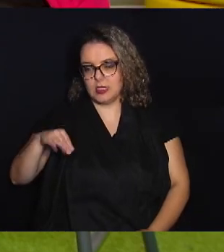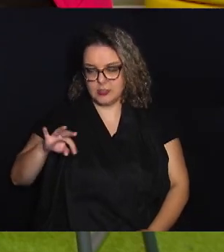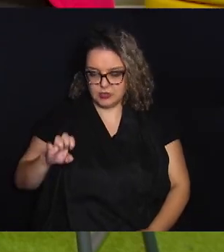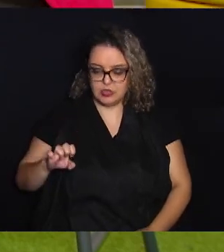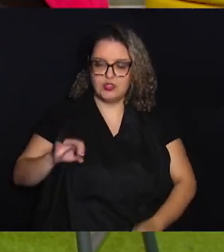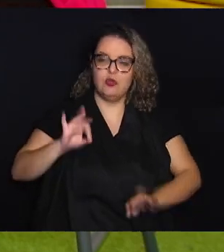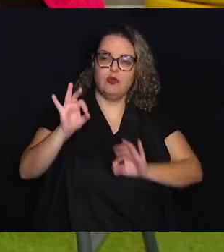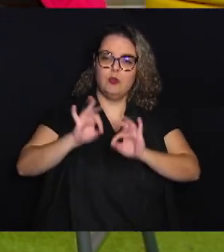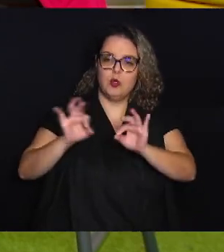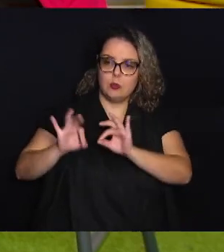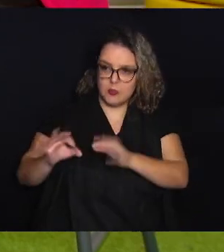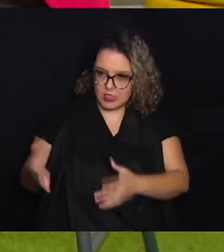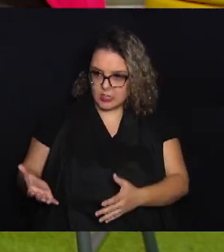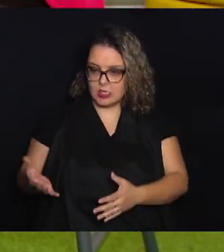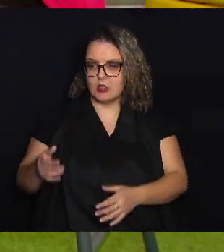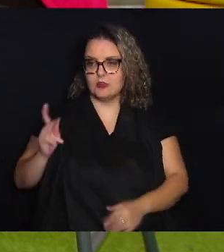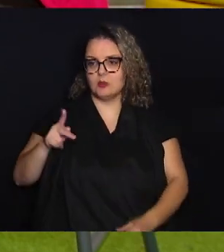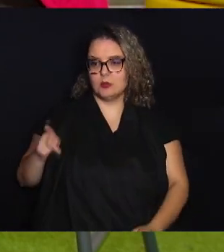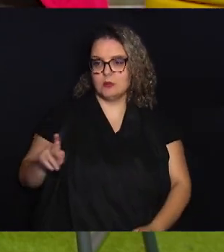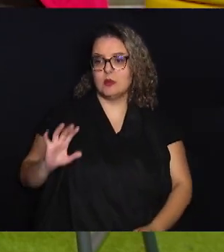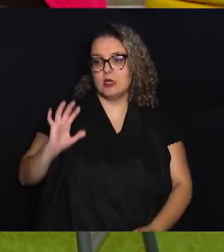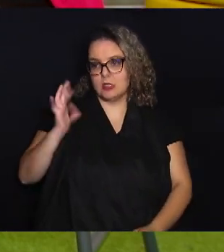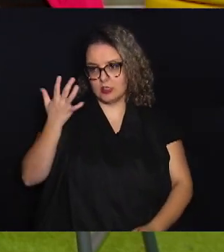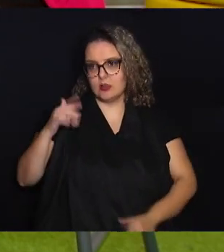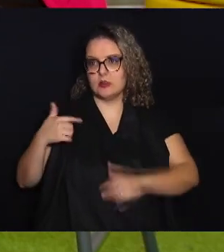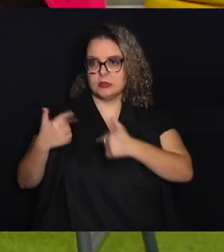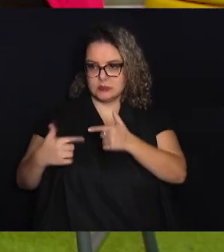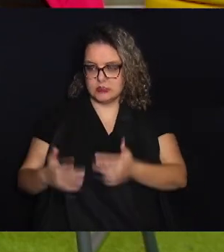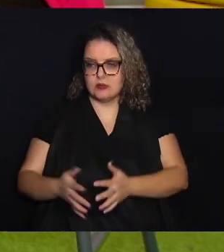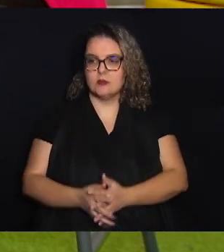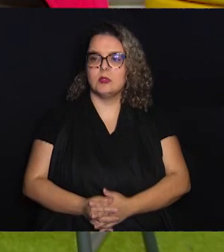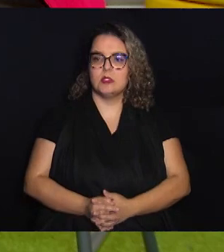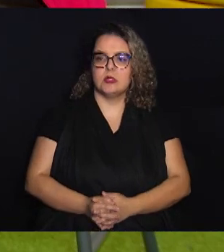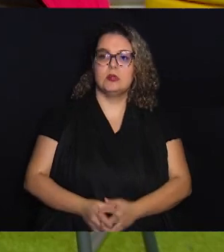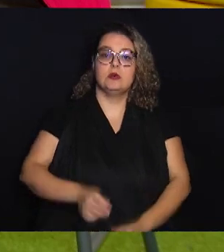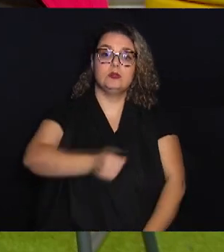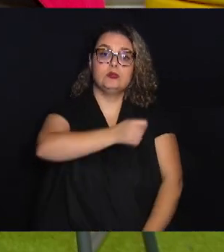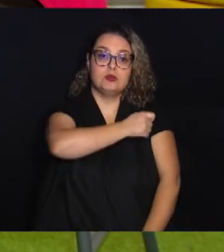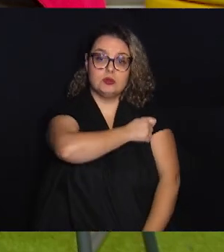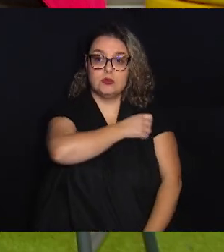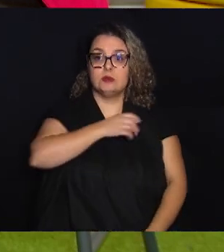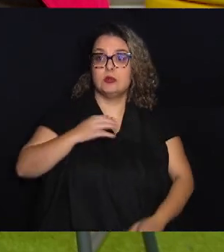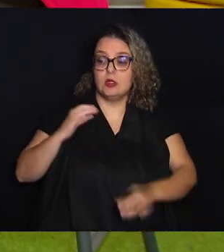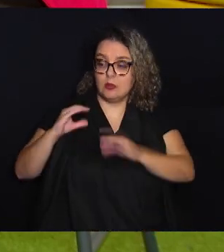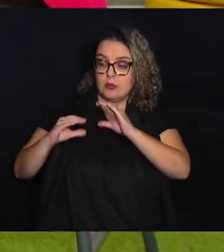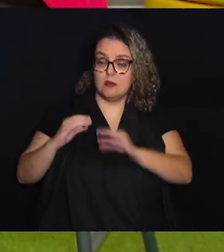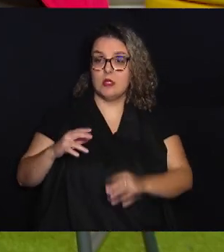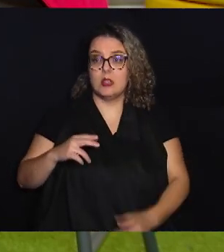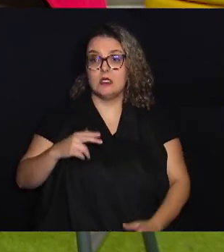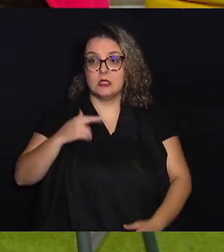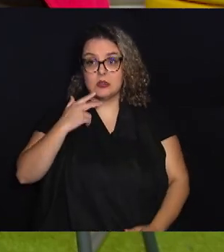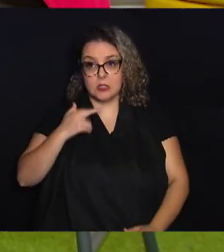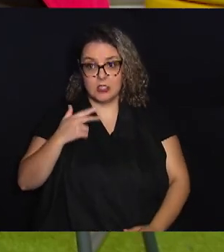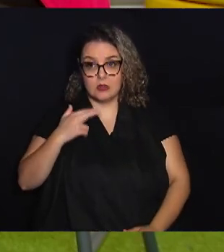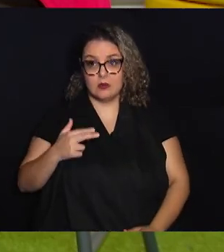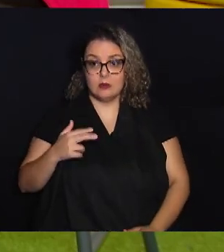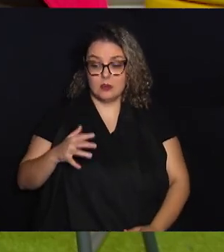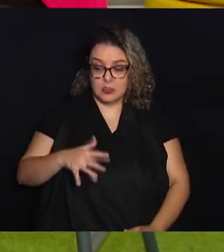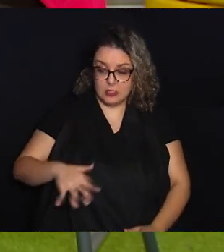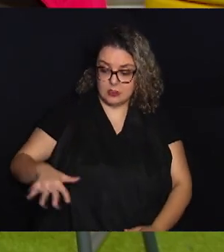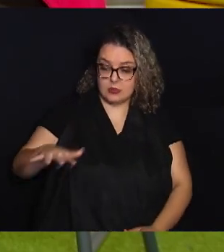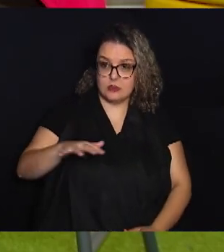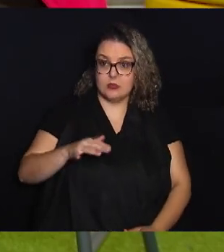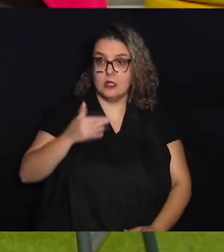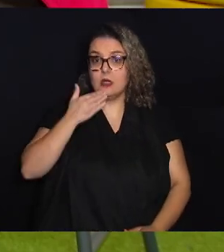que esse trabalho aconteça. Então, o aluno ele vai se comunicar na língua em que